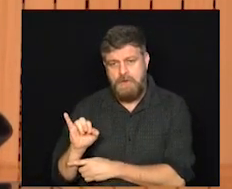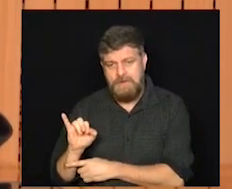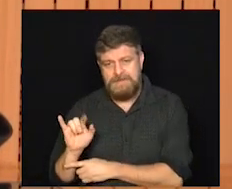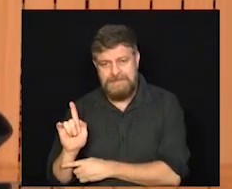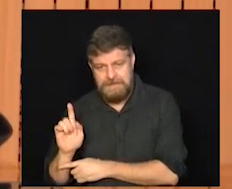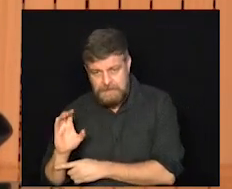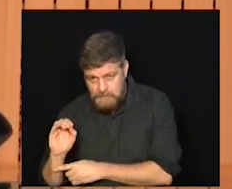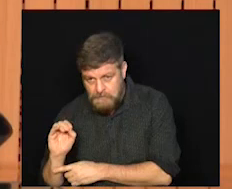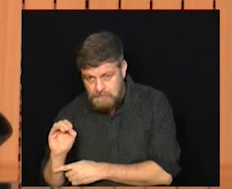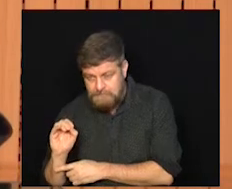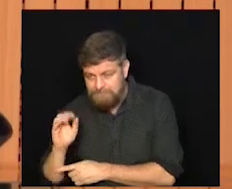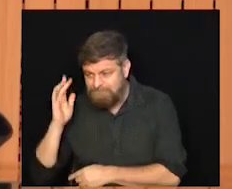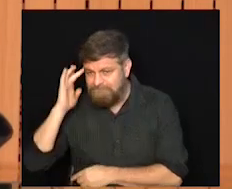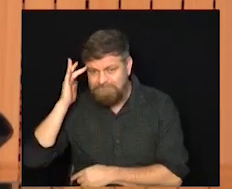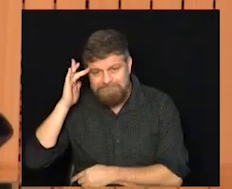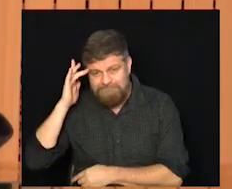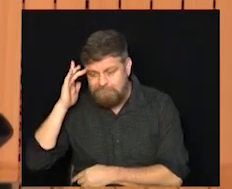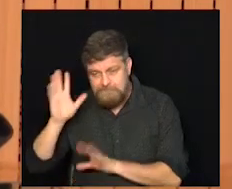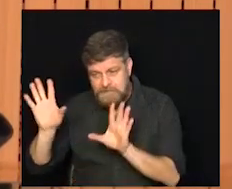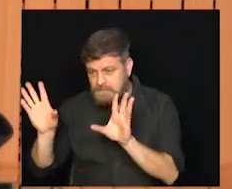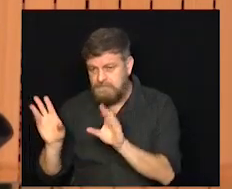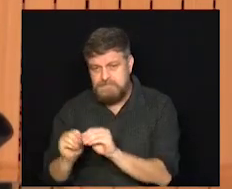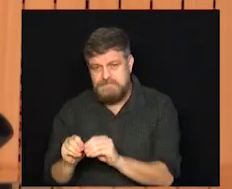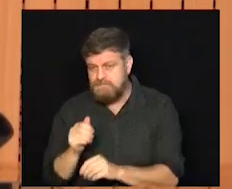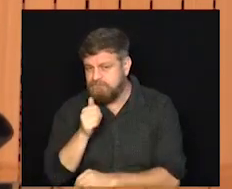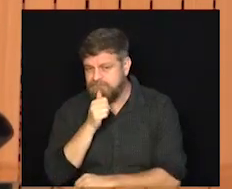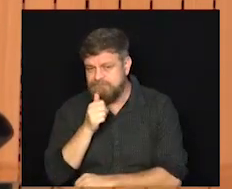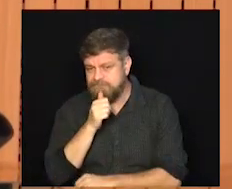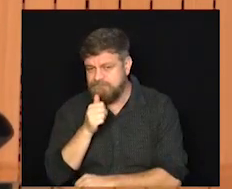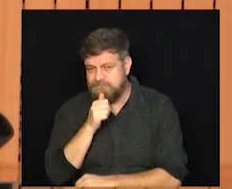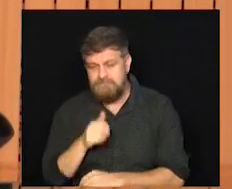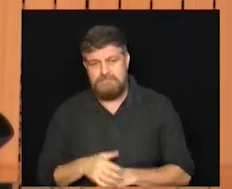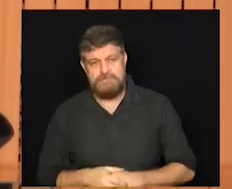Eu acho que ele não está aqui na sala com a gente ainda, né?